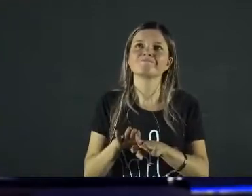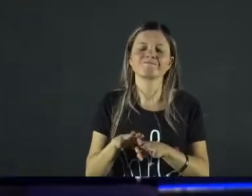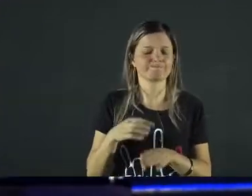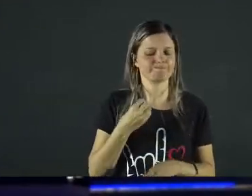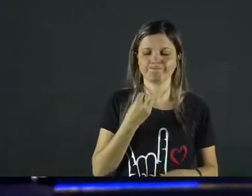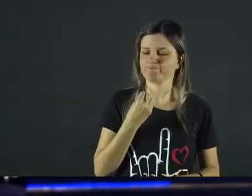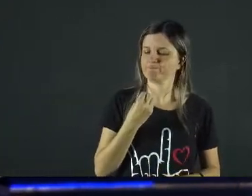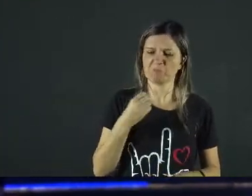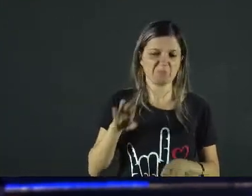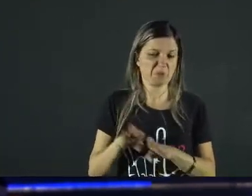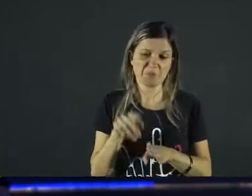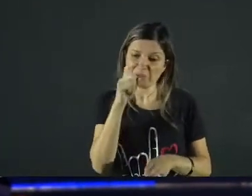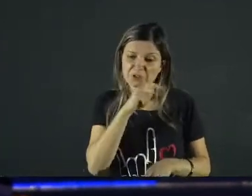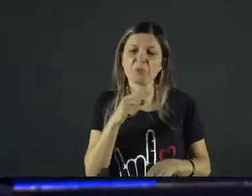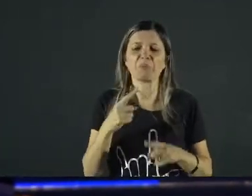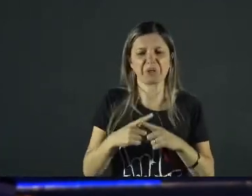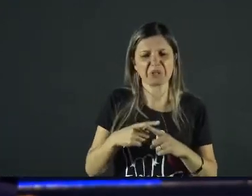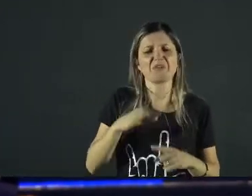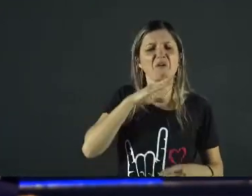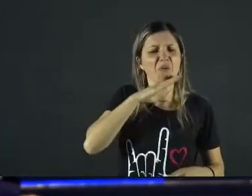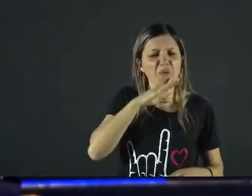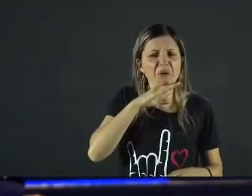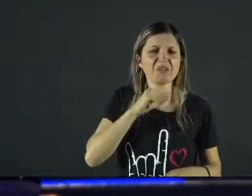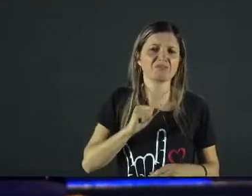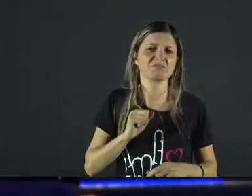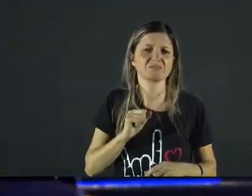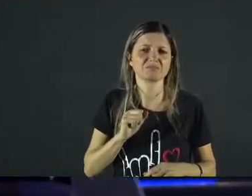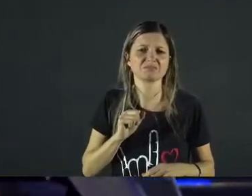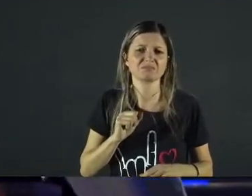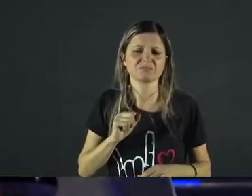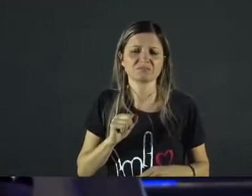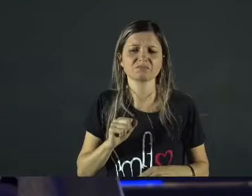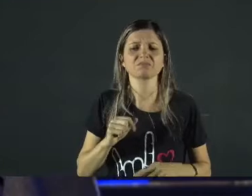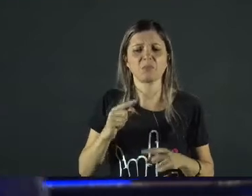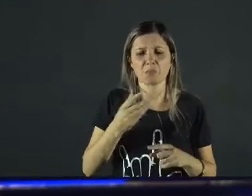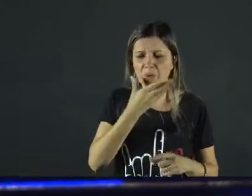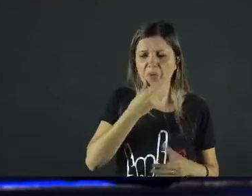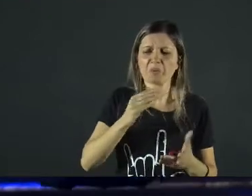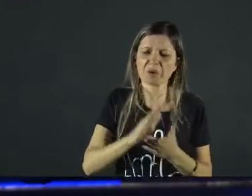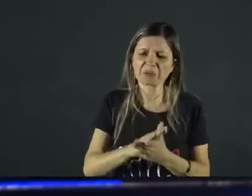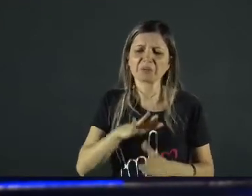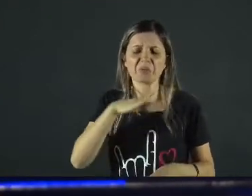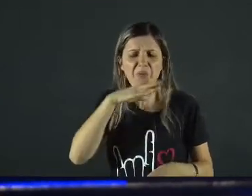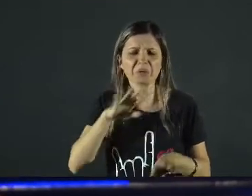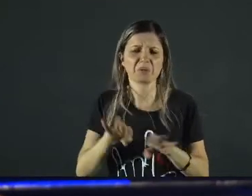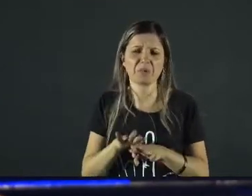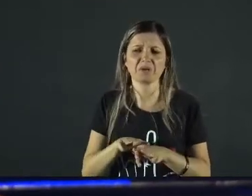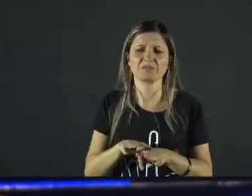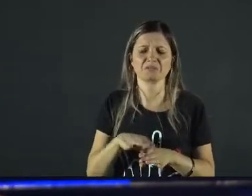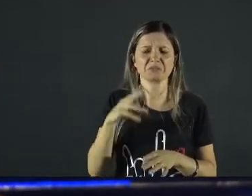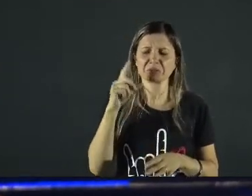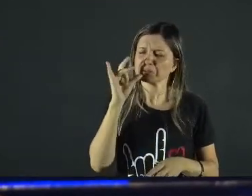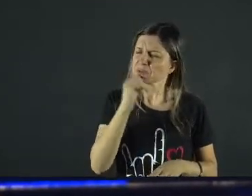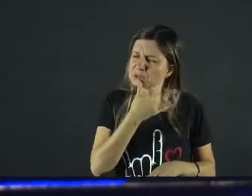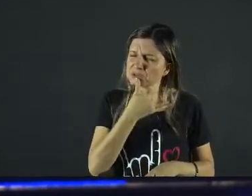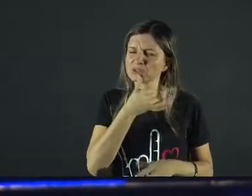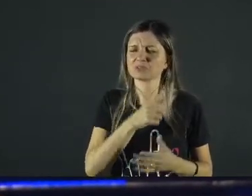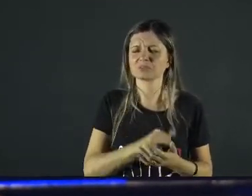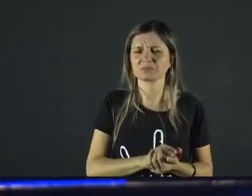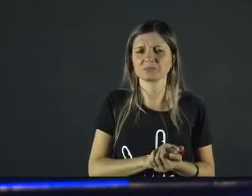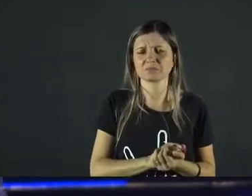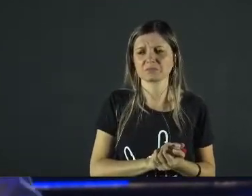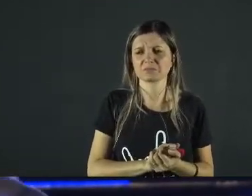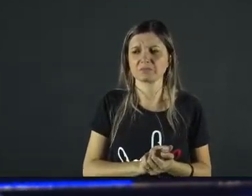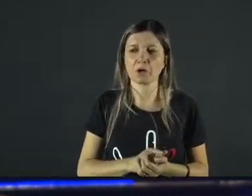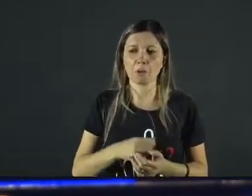bem, por causa da perca daquela criança. E o marido também não estava bem, porque perdeu o filho. Então algumas pessoas